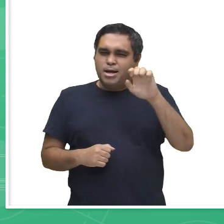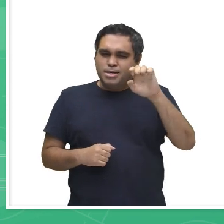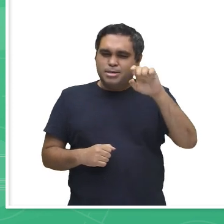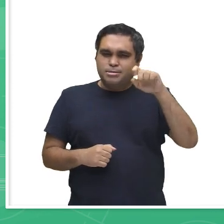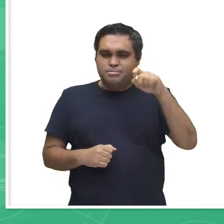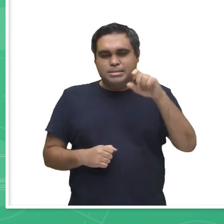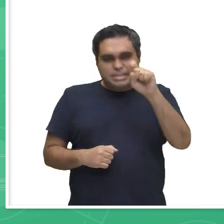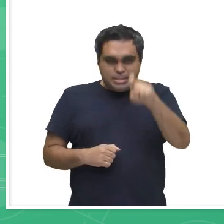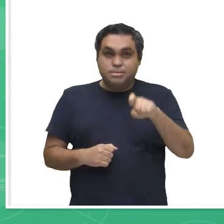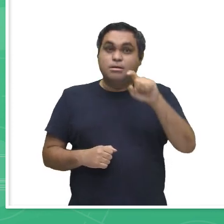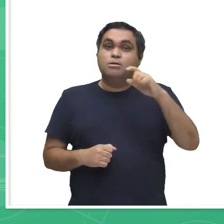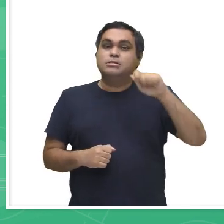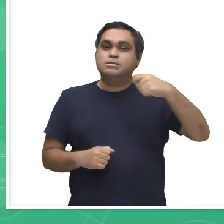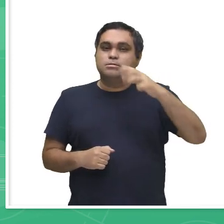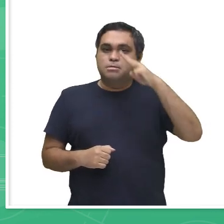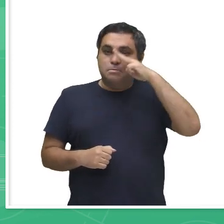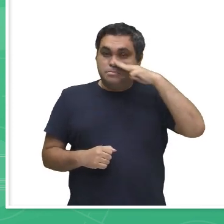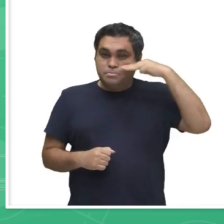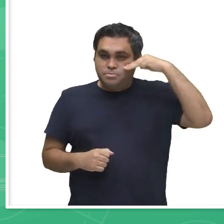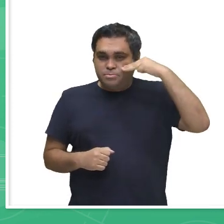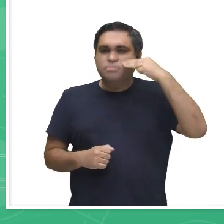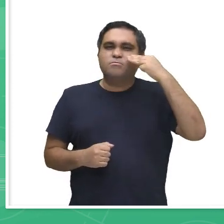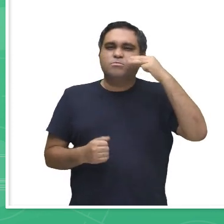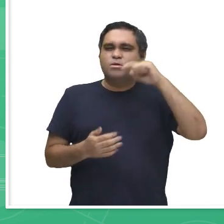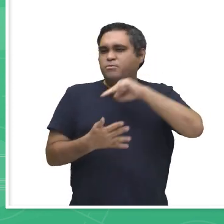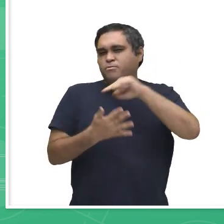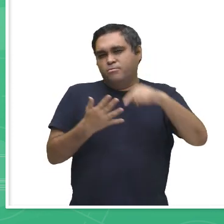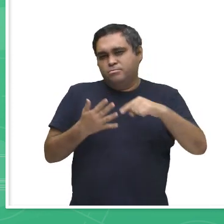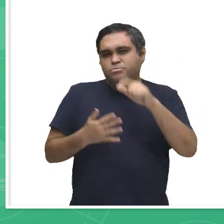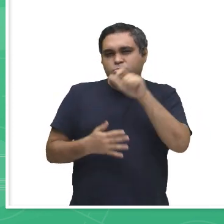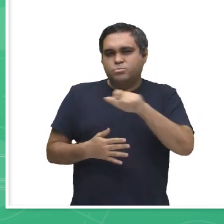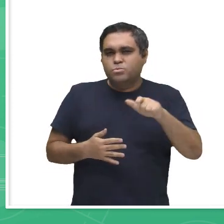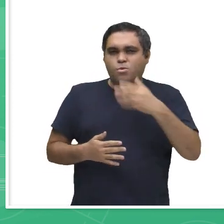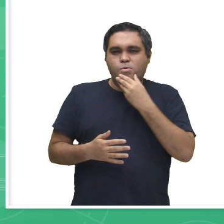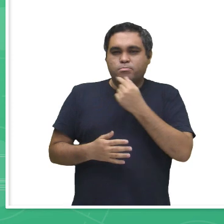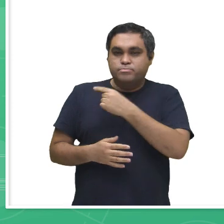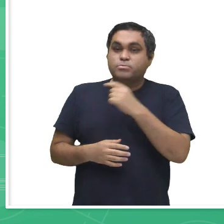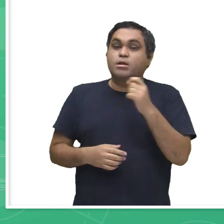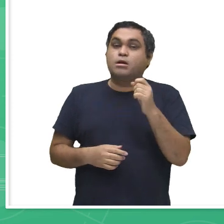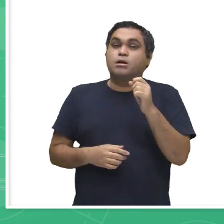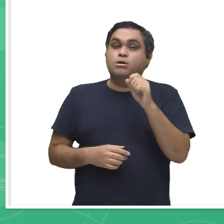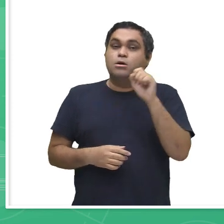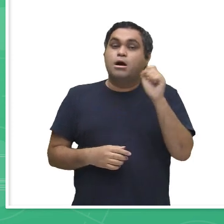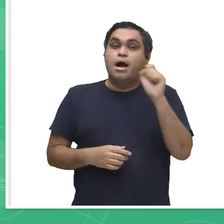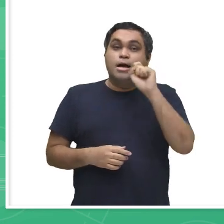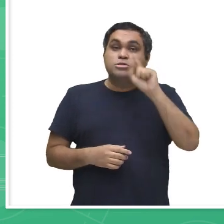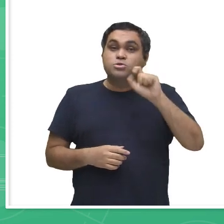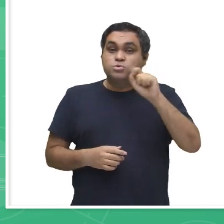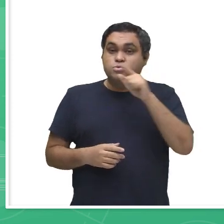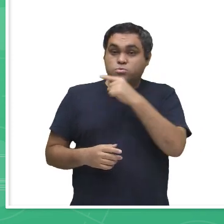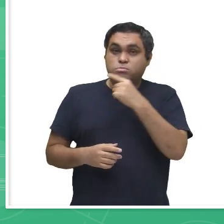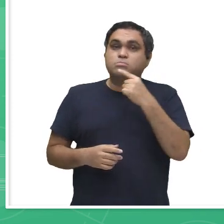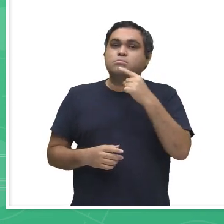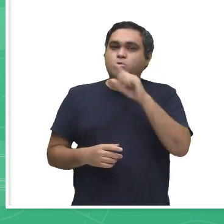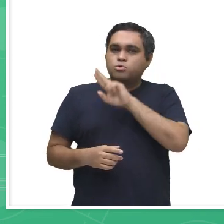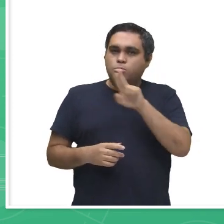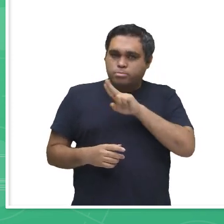Edmund Husserl, Haus, Habermas e o nosso Wittgenstein, que vai trazer um pouco sobre essa filosofia da linguagem. Olha